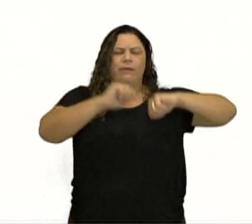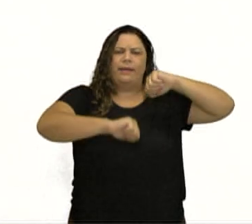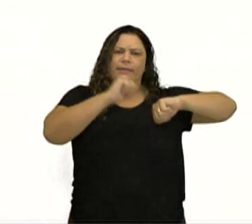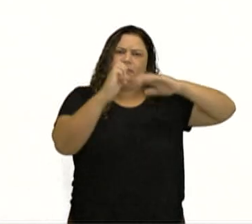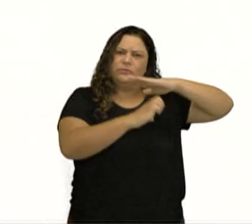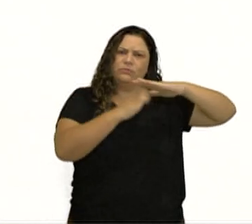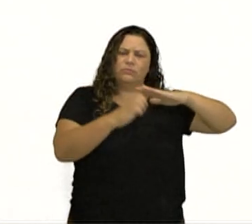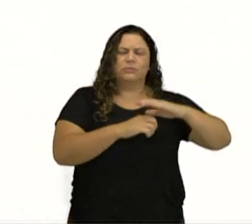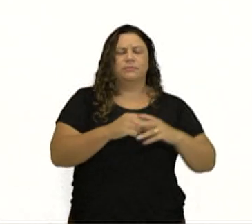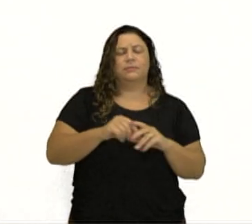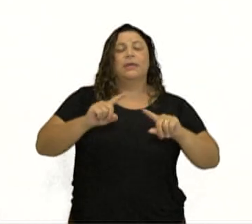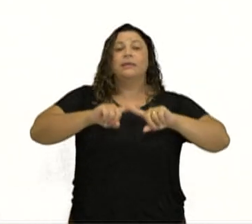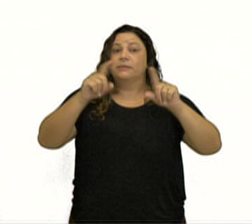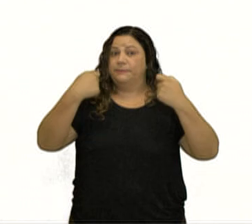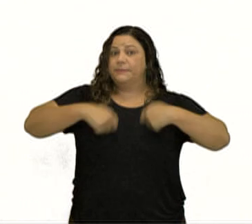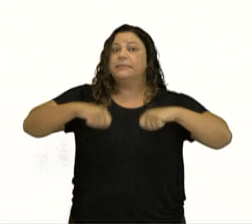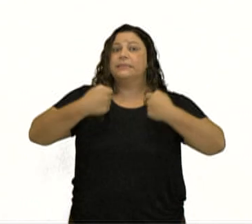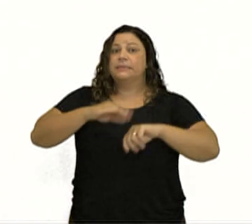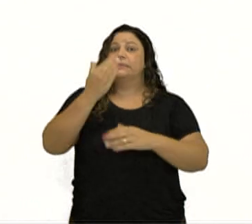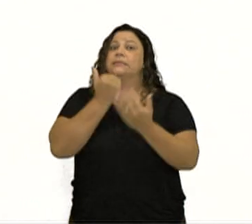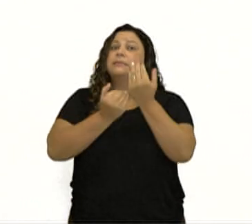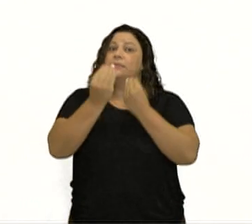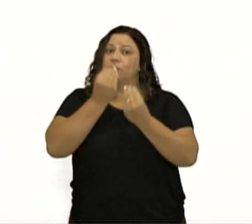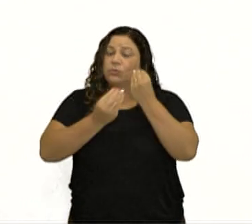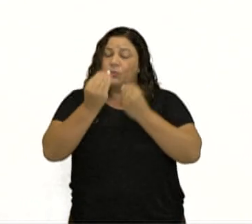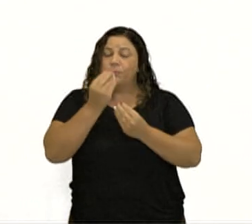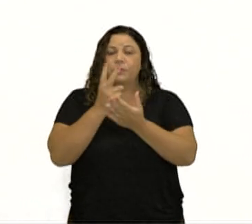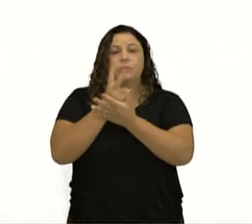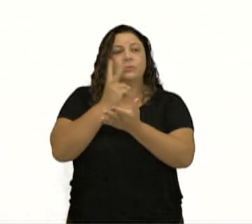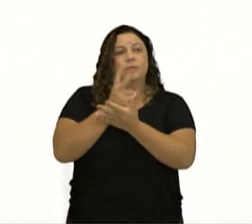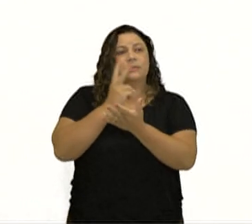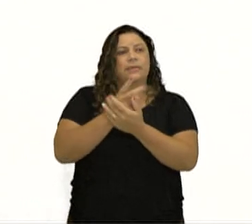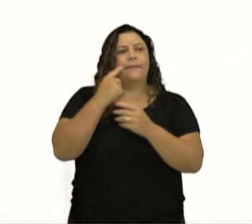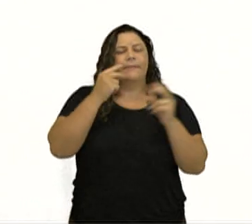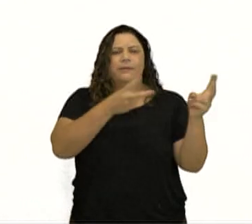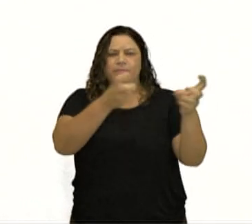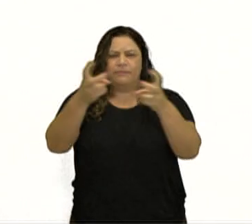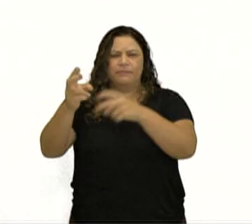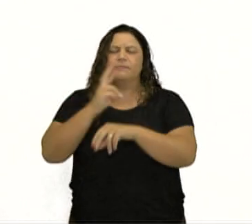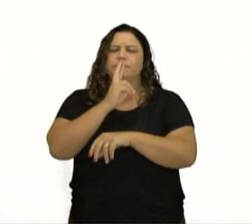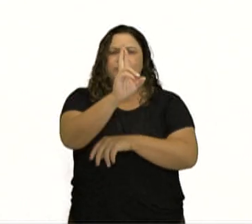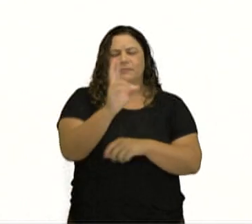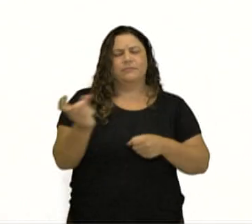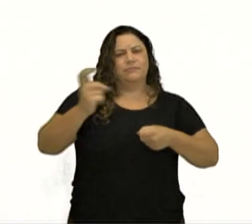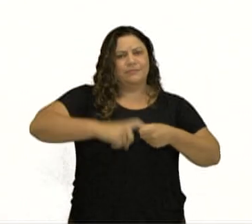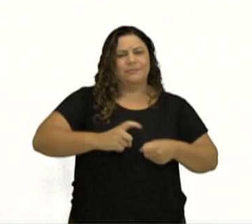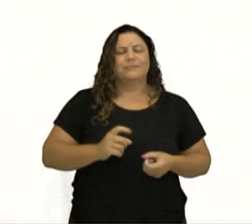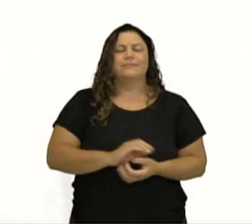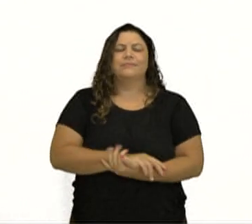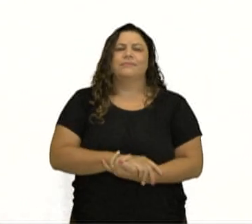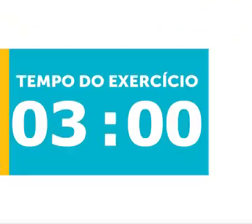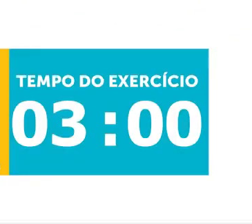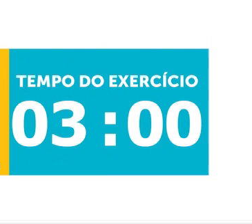consumido constantemente? Vamos lá? Veja, responda e eu já volto.